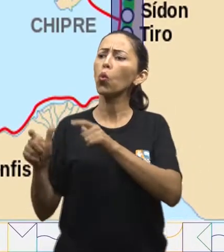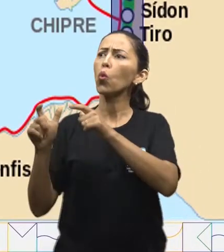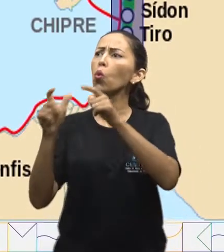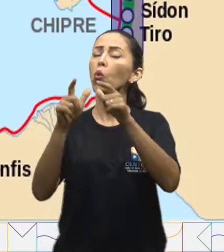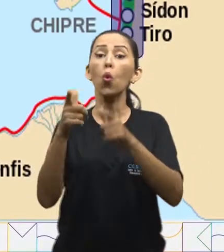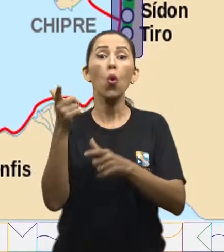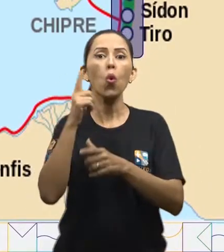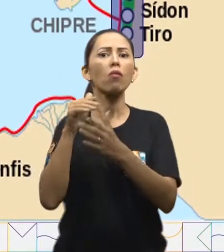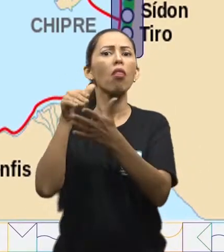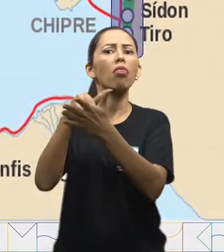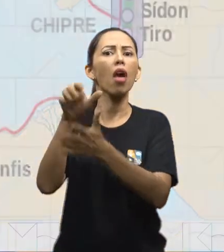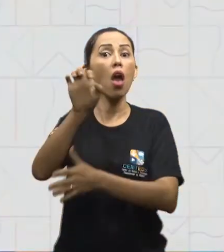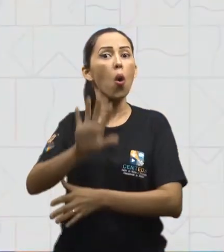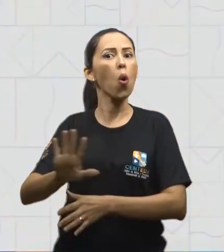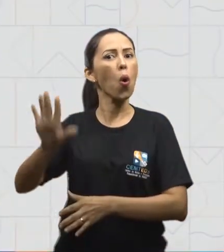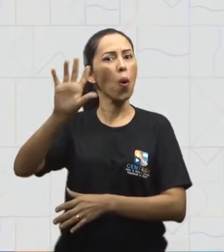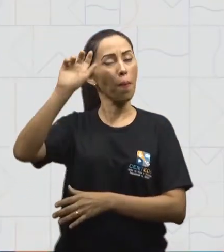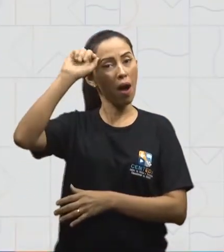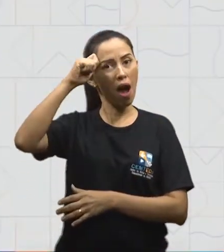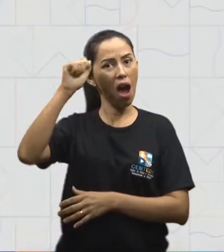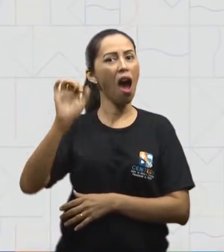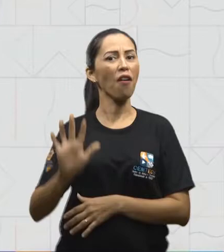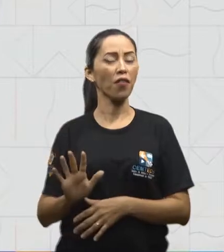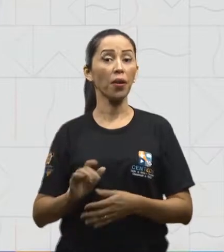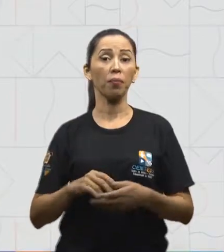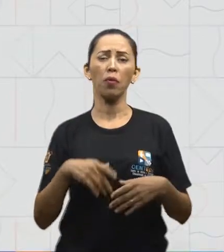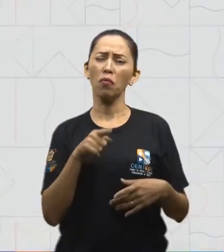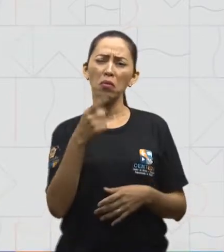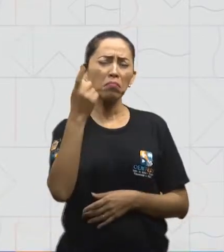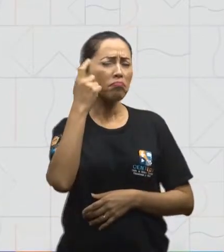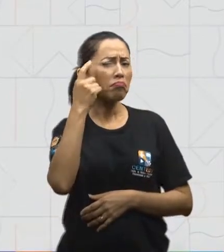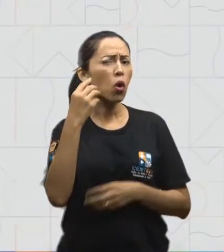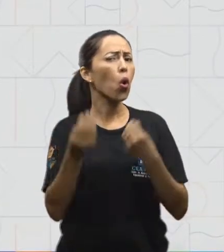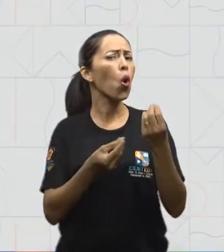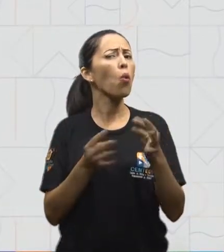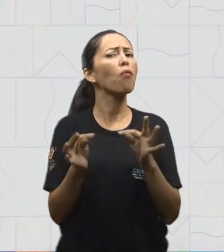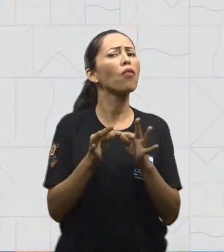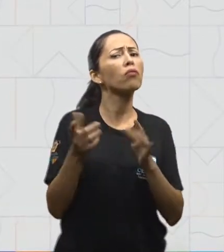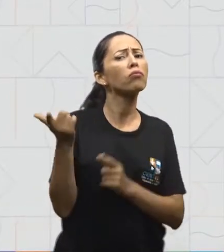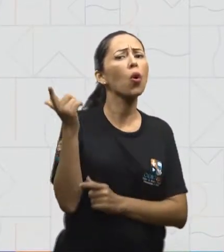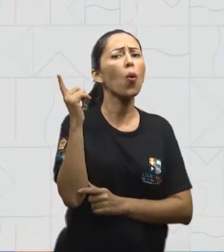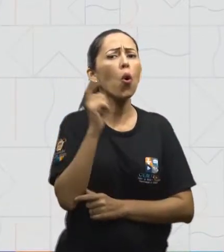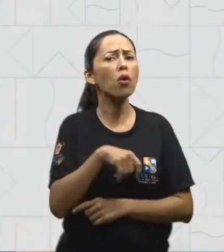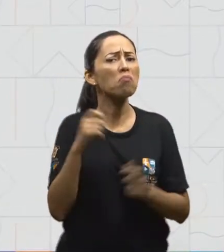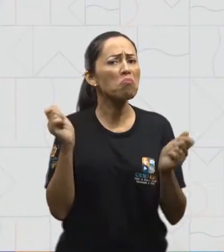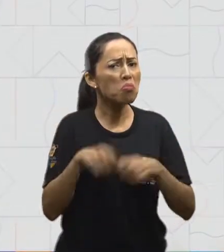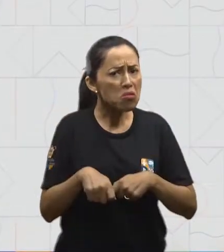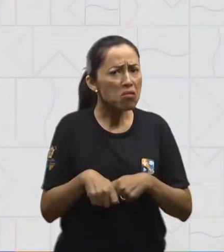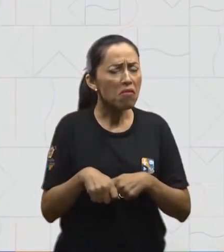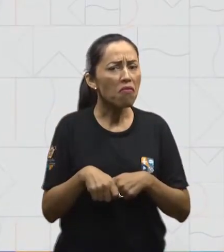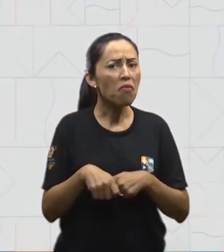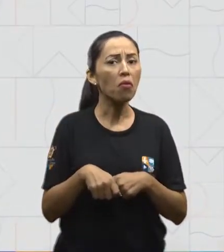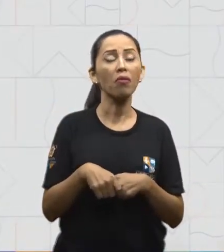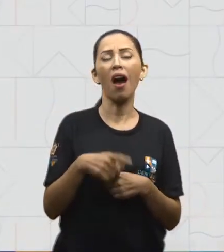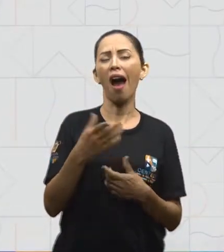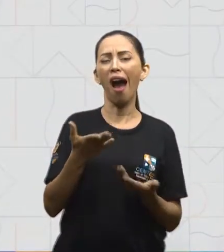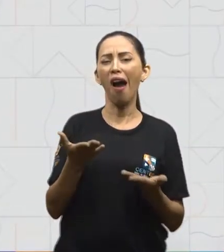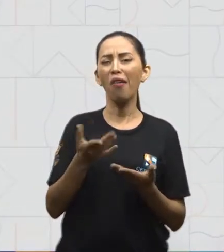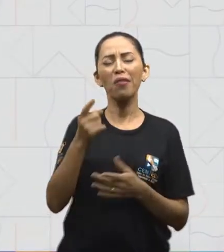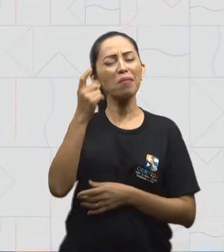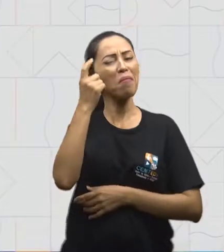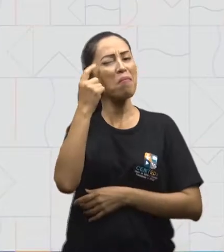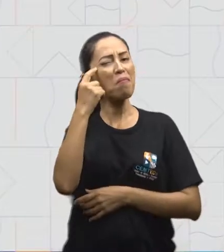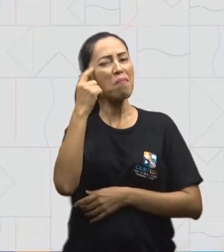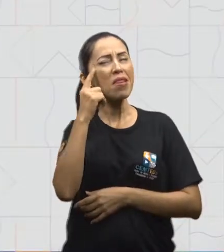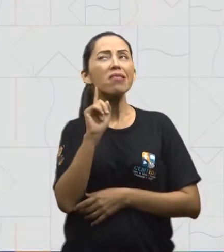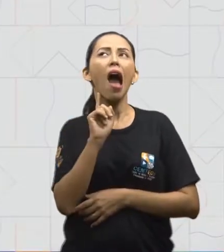a Europa e a África. Você imagina como os fenícios alcançaram essas rotas? Pela marcação, você pode até pensar que eles foram